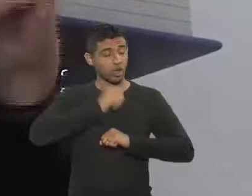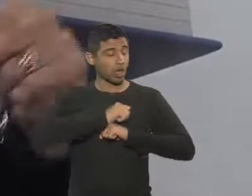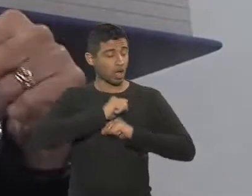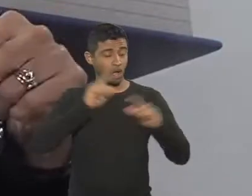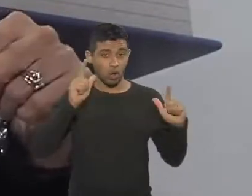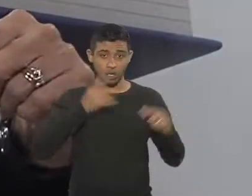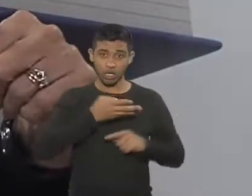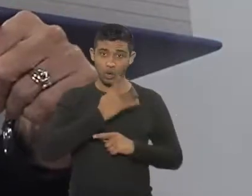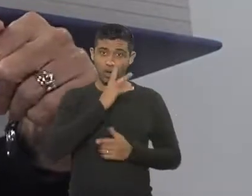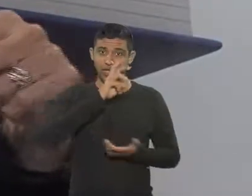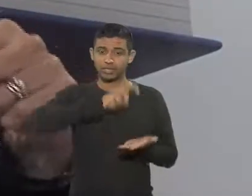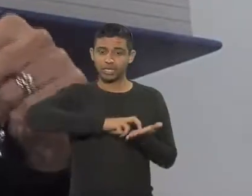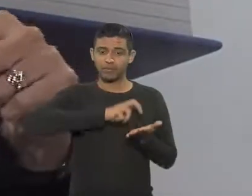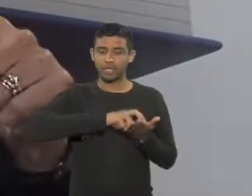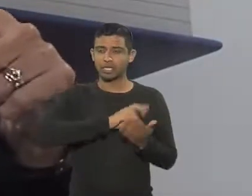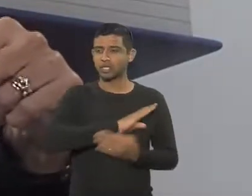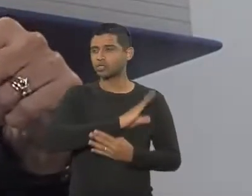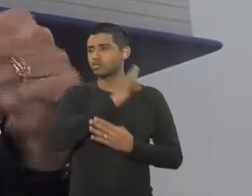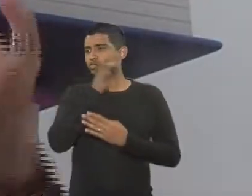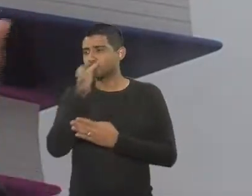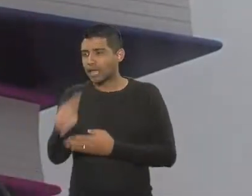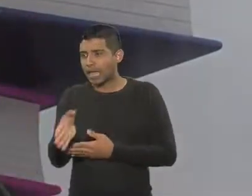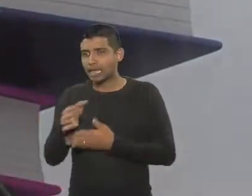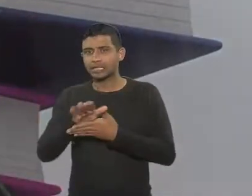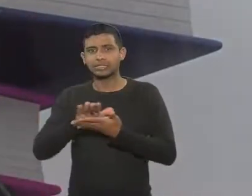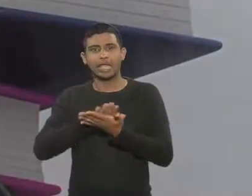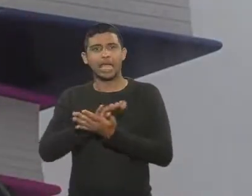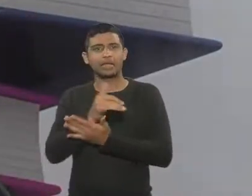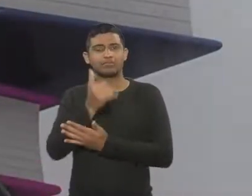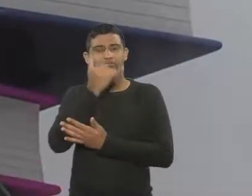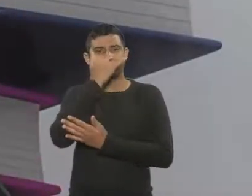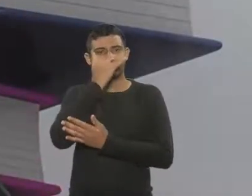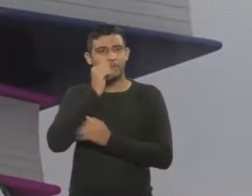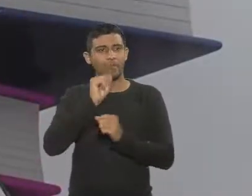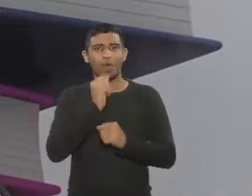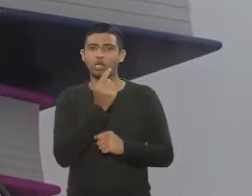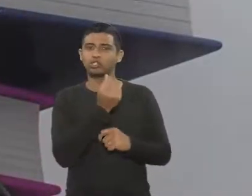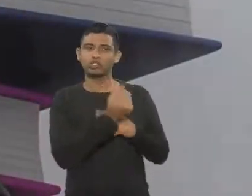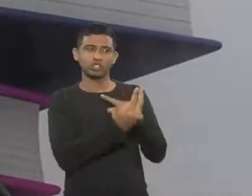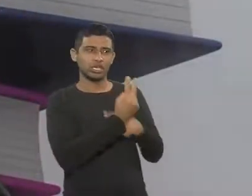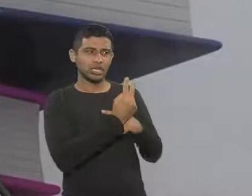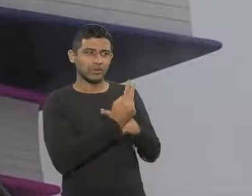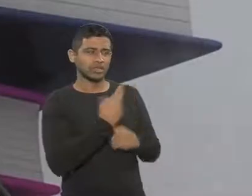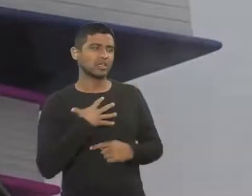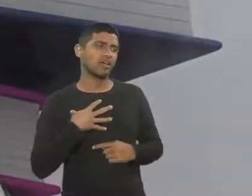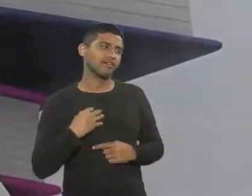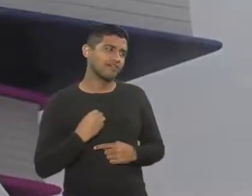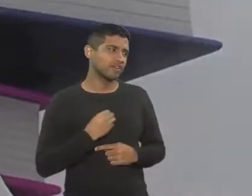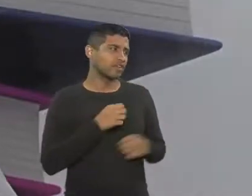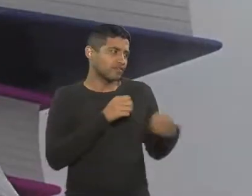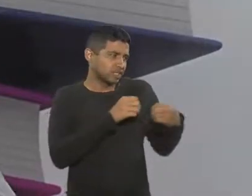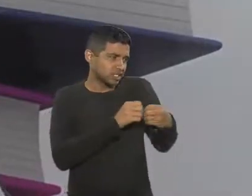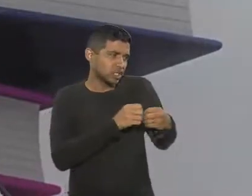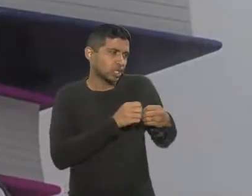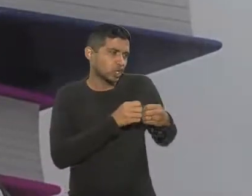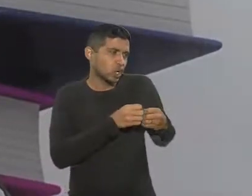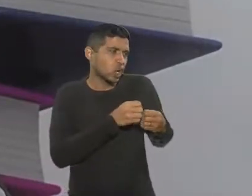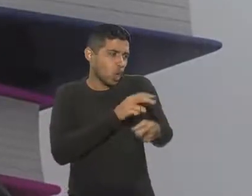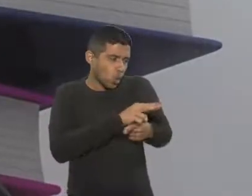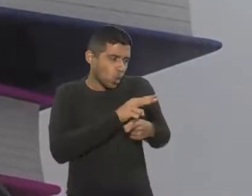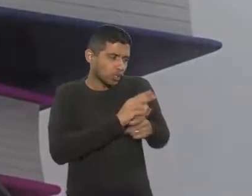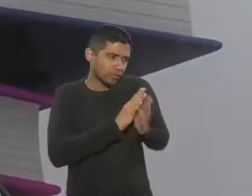como aconteceu, e não tem nada. Vai pedir dinheiro emprestado, vai deixar filho com o vizinho,